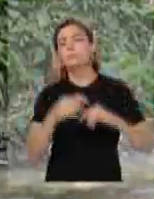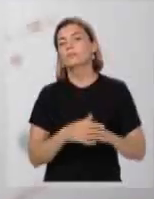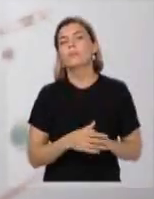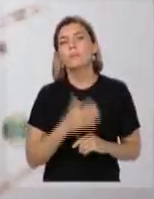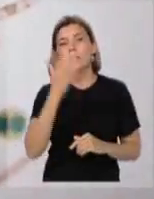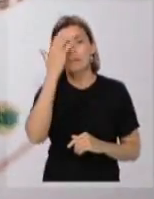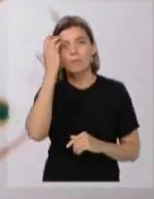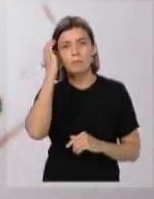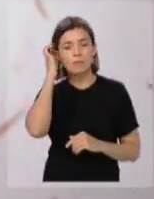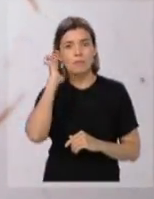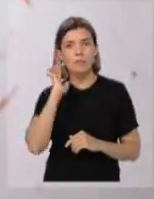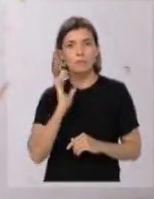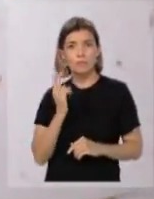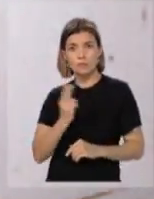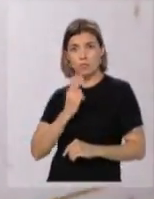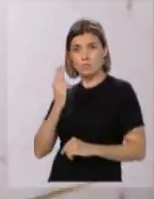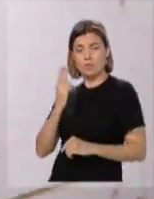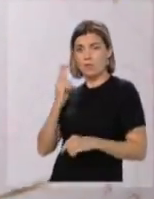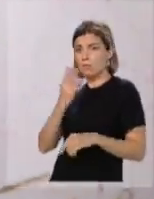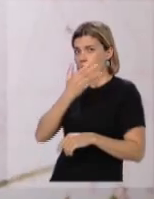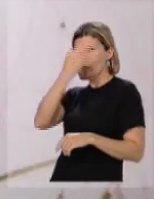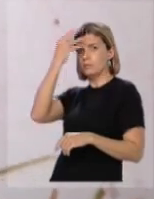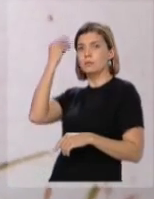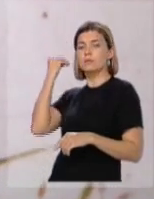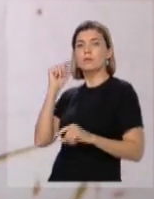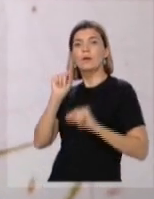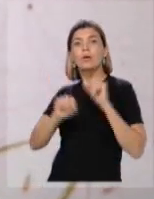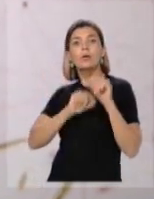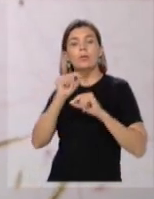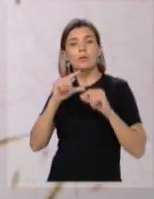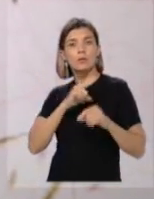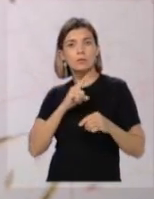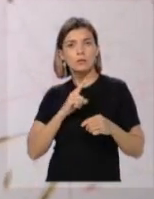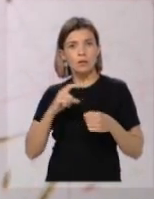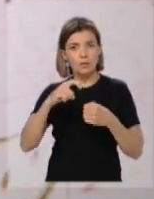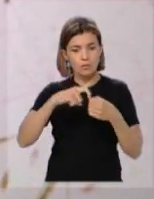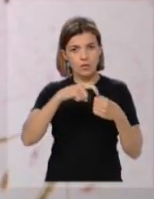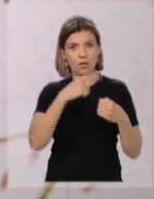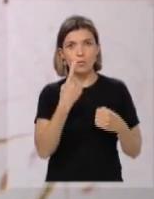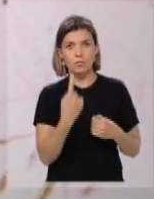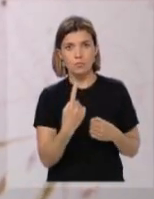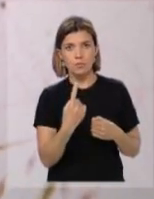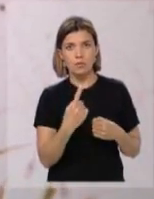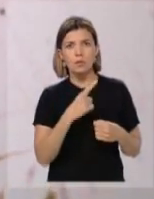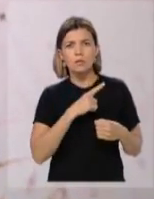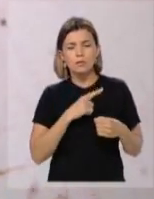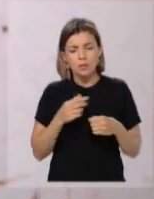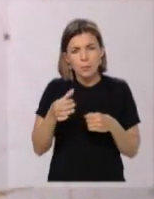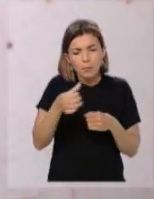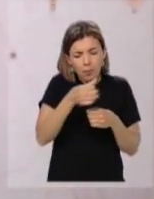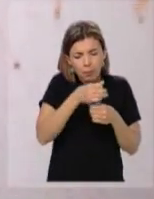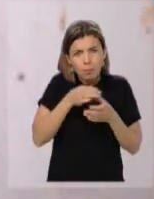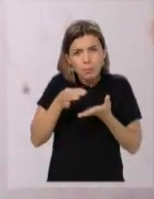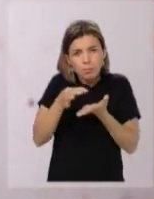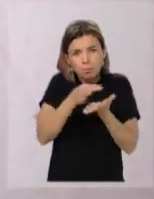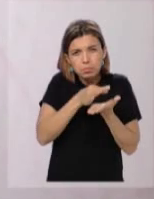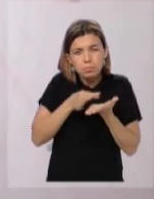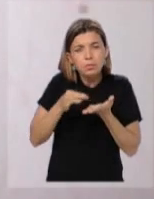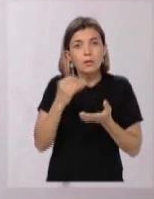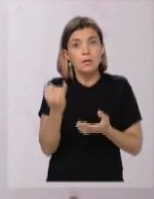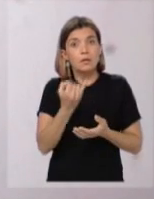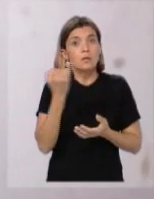Mas não podemos nos esquecer das minúsculas algas unicelulares. Apesar de serem microscópicas,